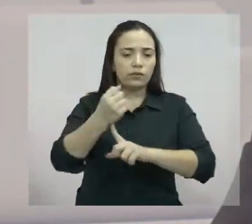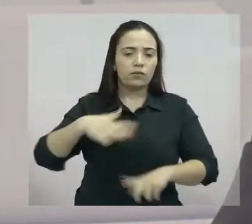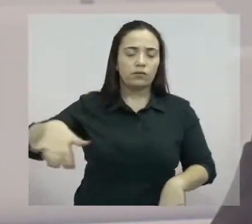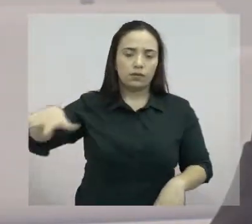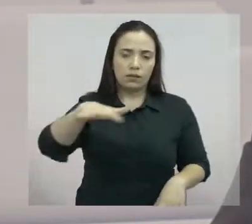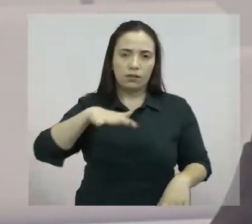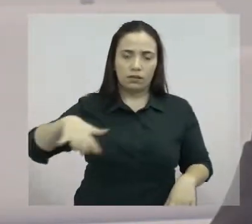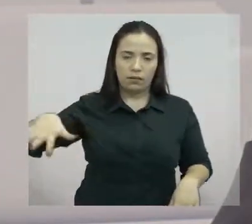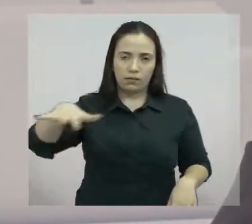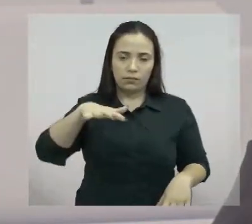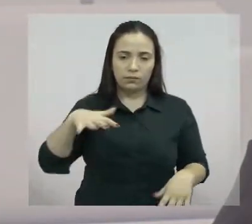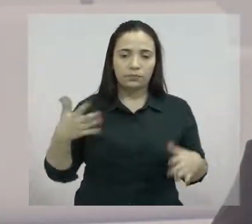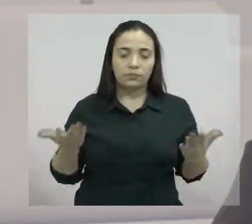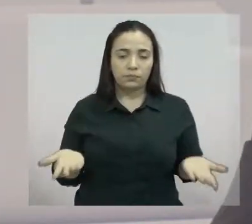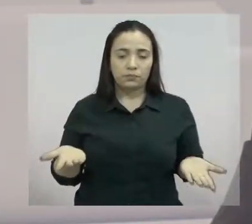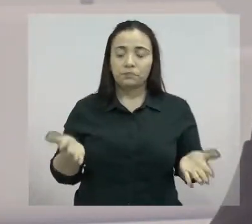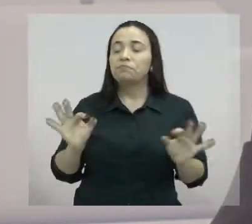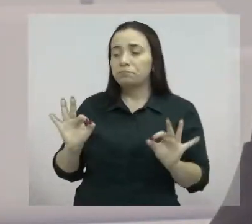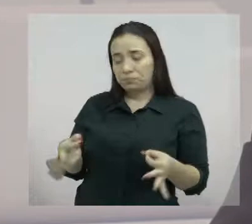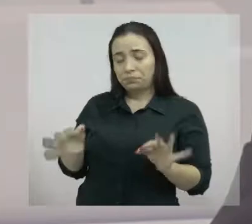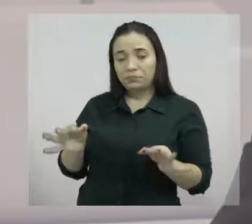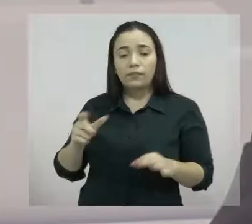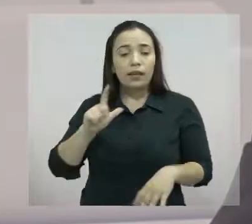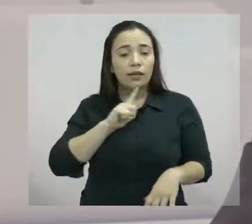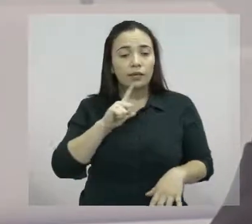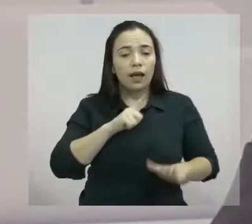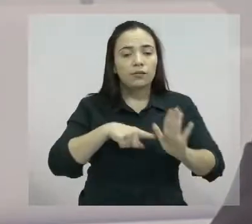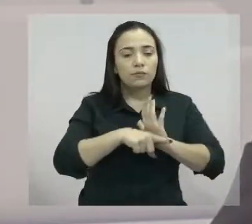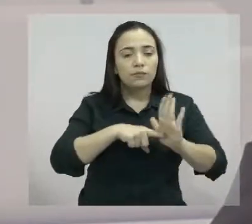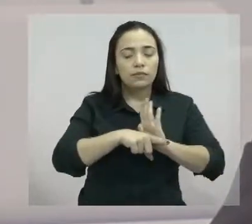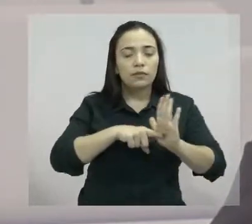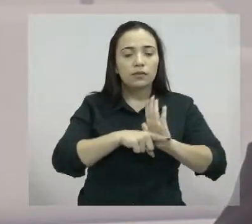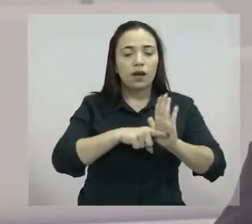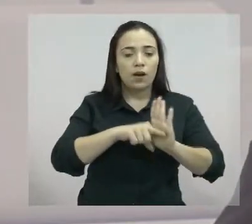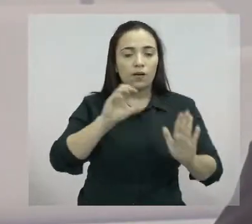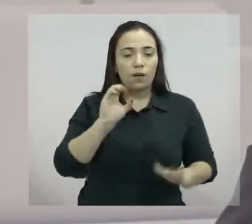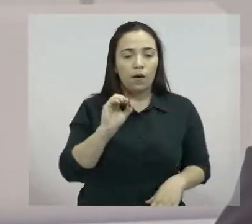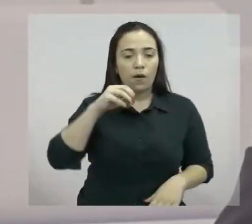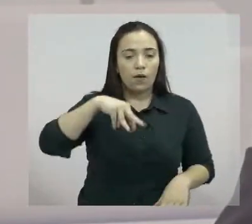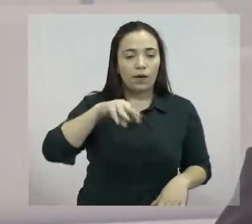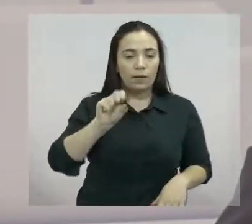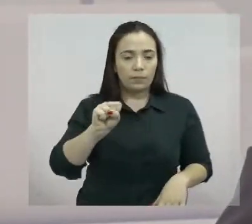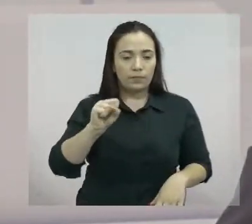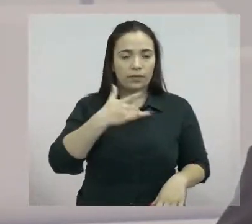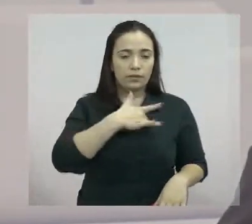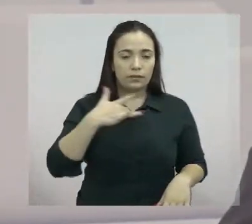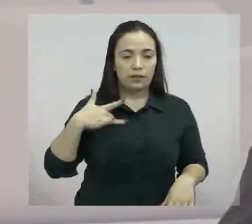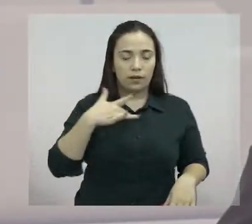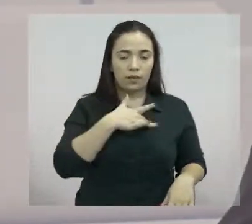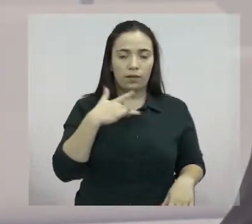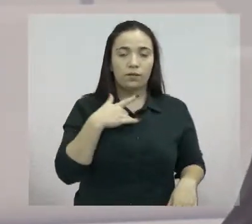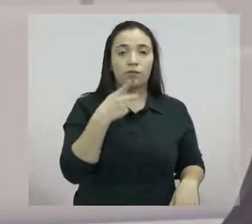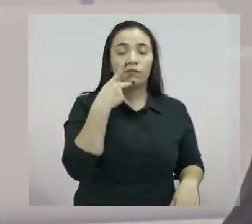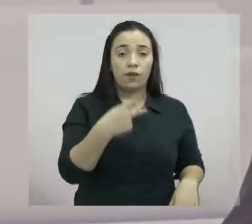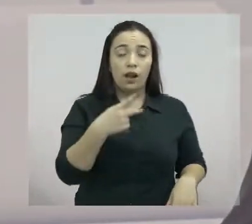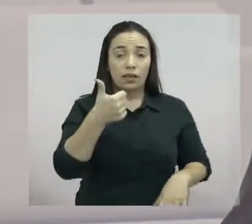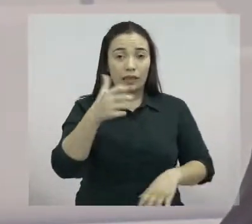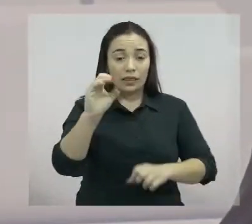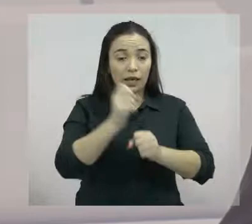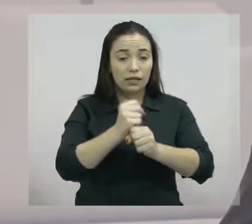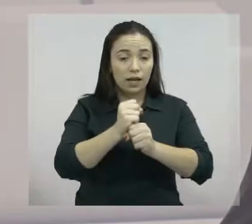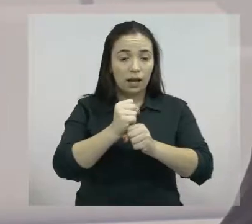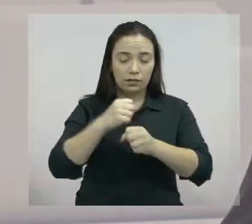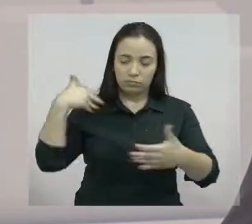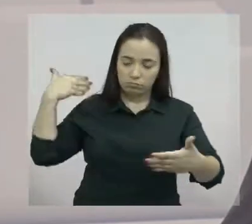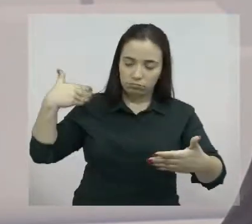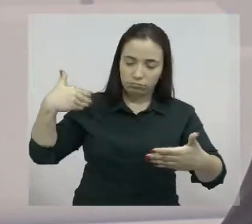contra, né, as pessoas. Exatamente. E tem um dado da Organização Mundial de Saúde que diz que nesses 10 anos no